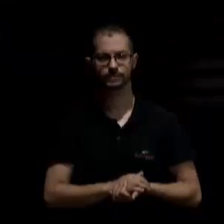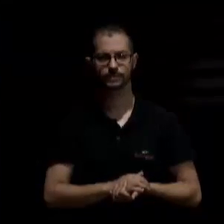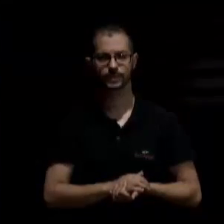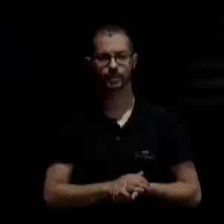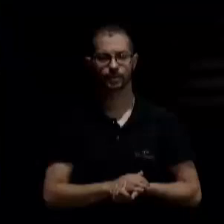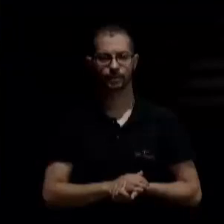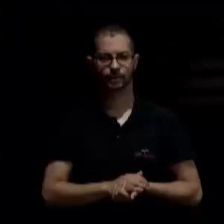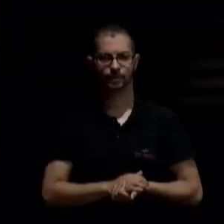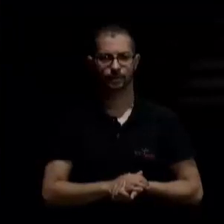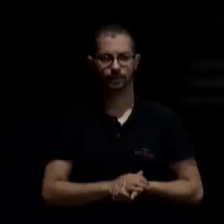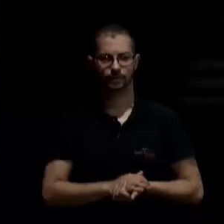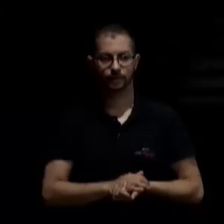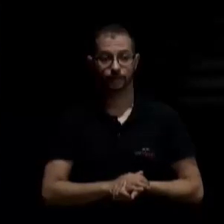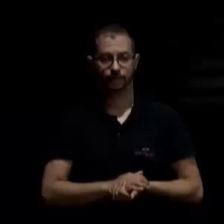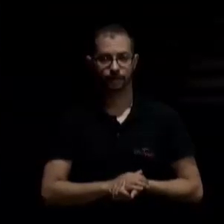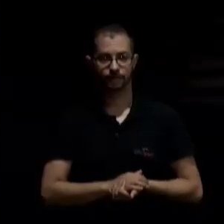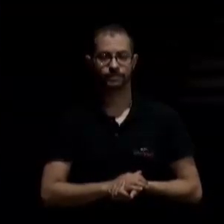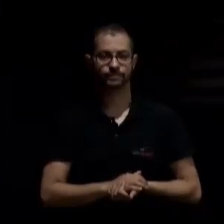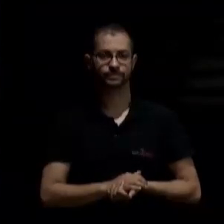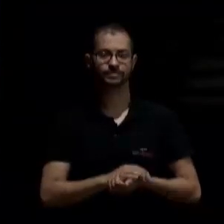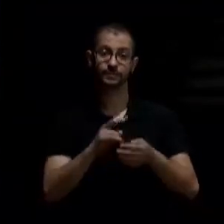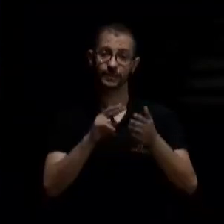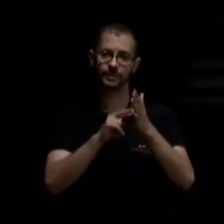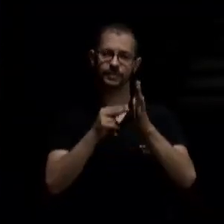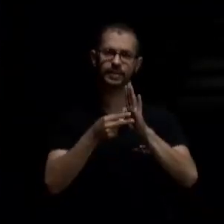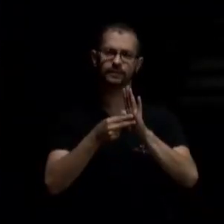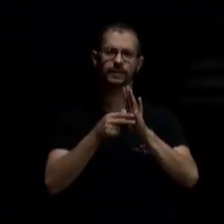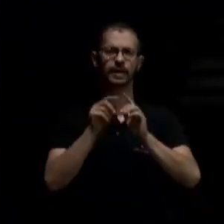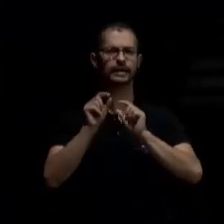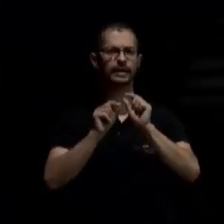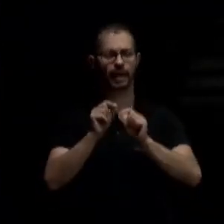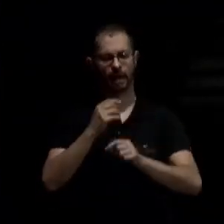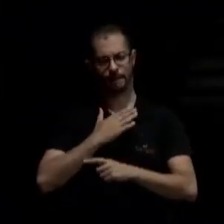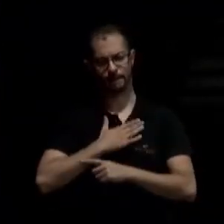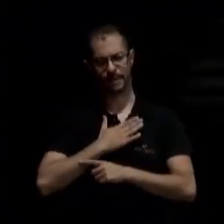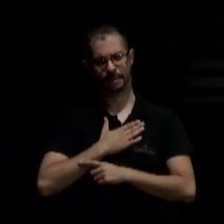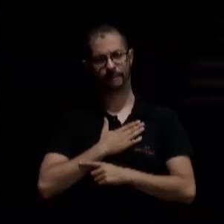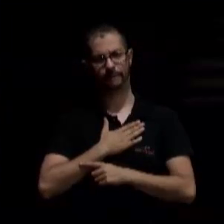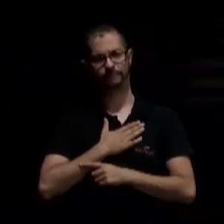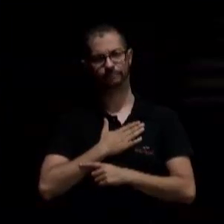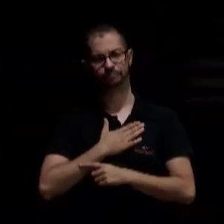Uau! Quer dizer que a minha palavra